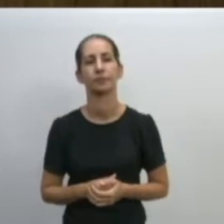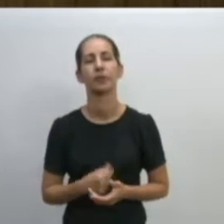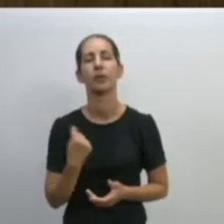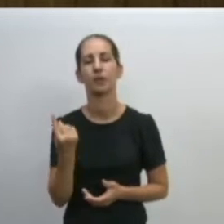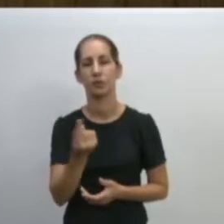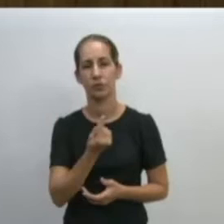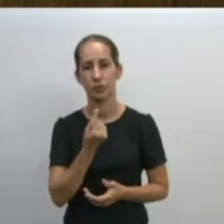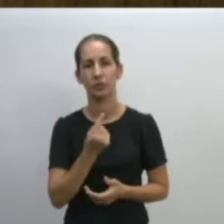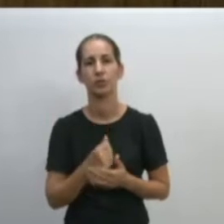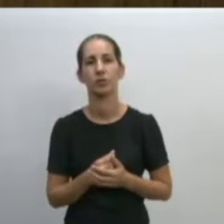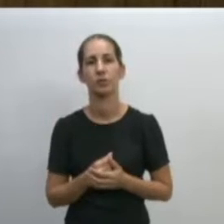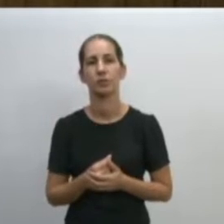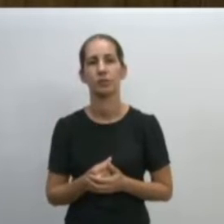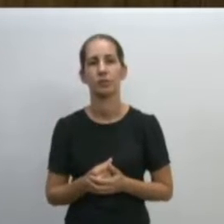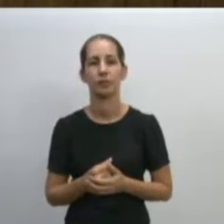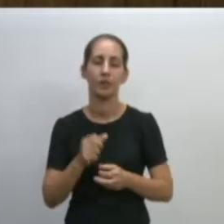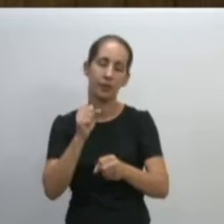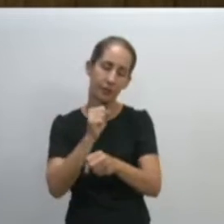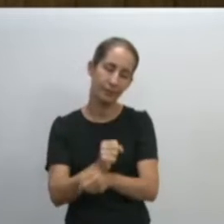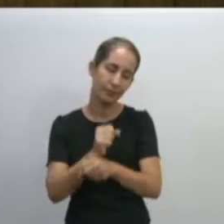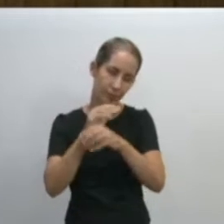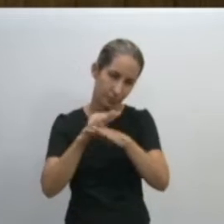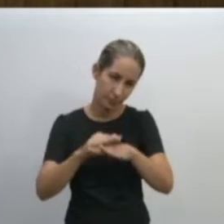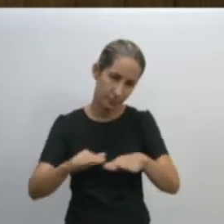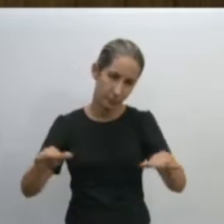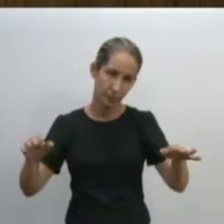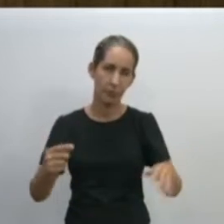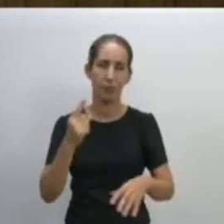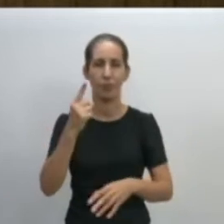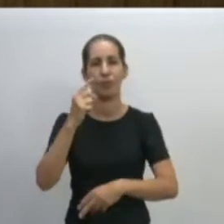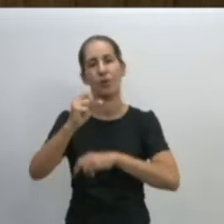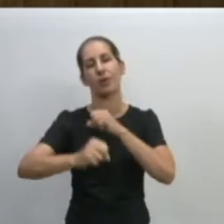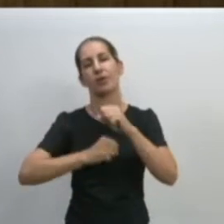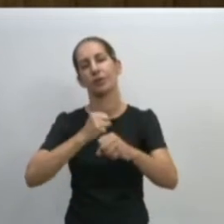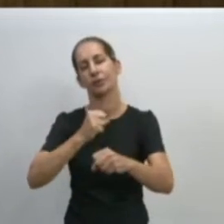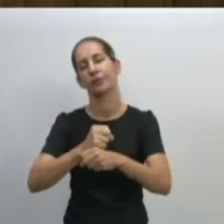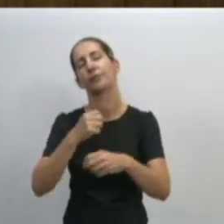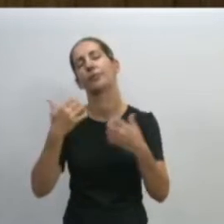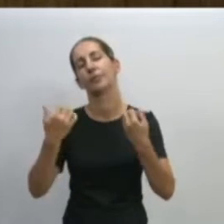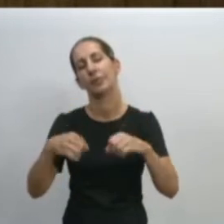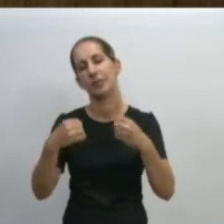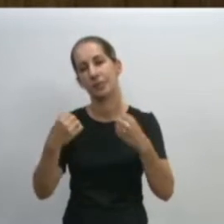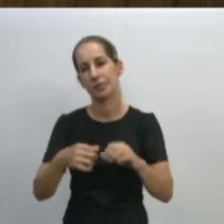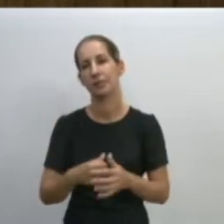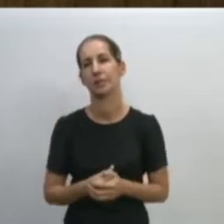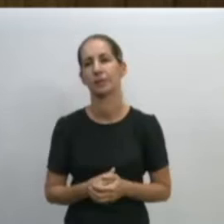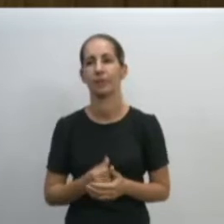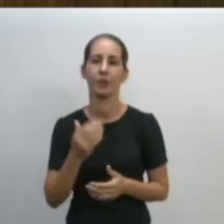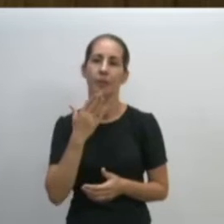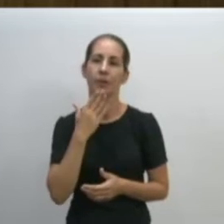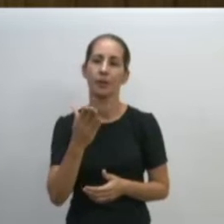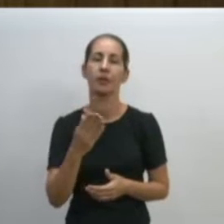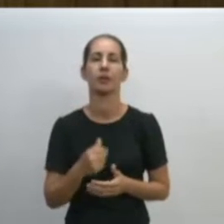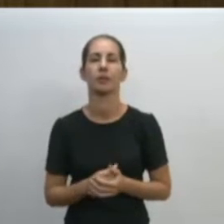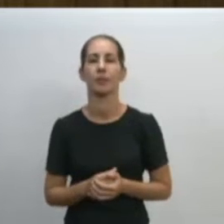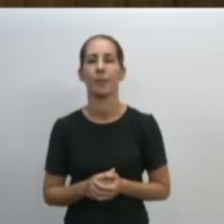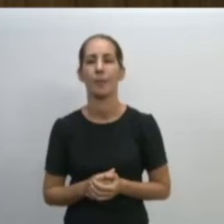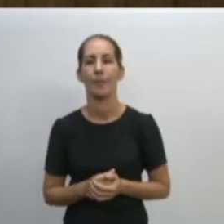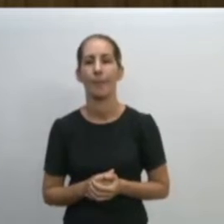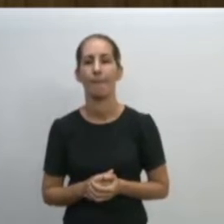gente, né, se estende essa paralisação por mais de um ano e a gente precisa e faz aqui um apelo para que a gente